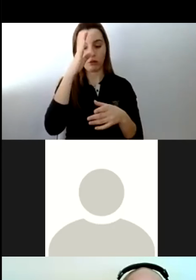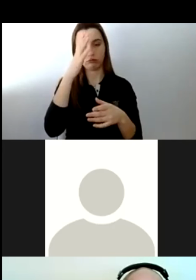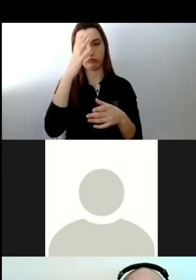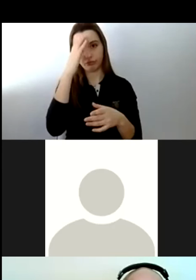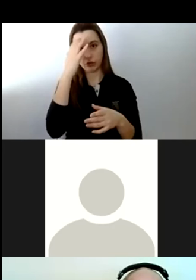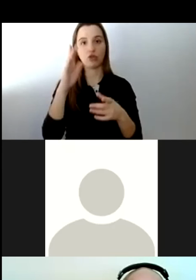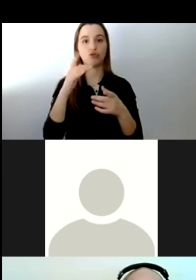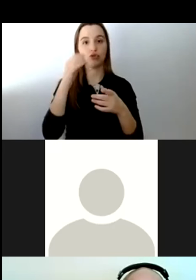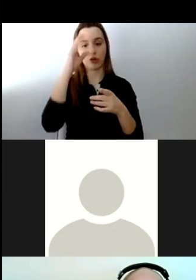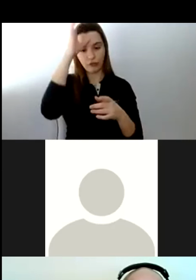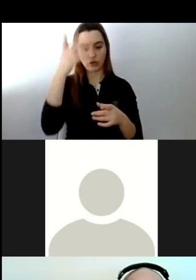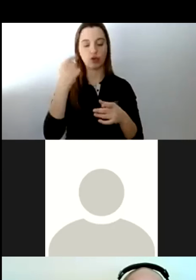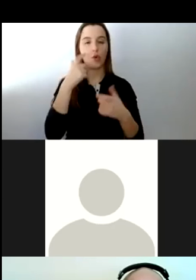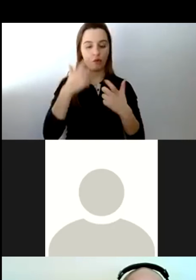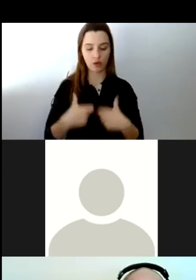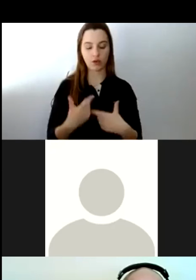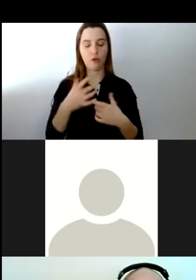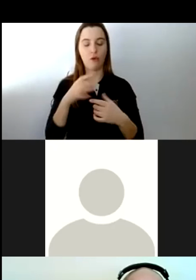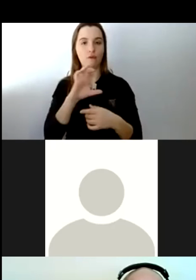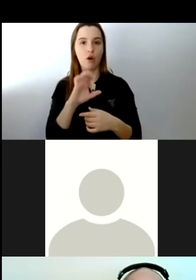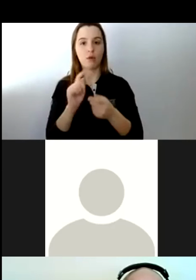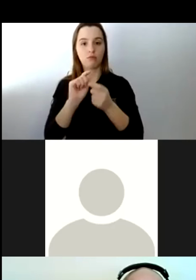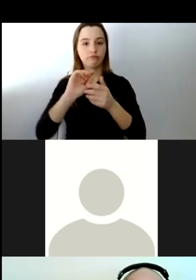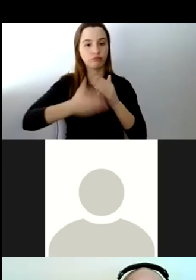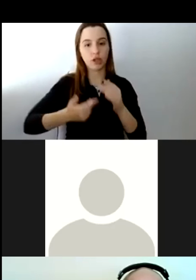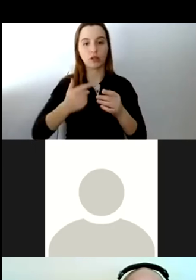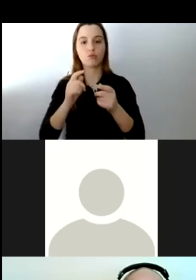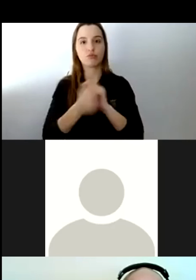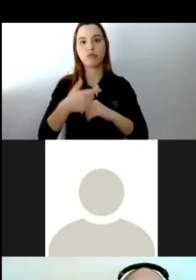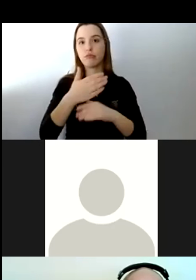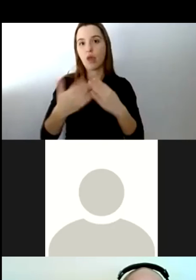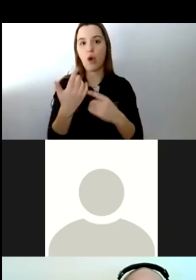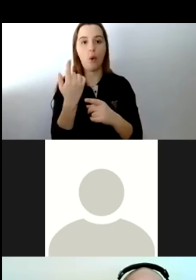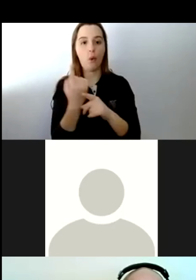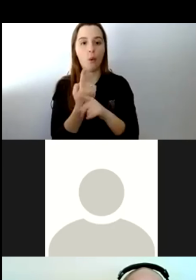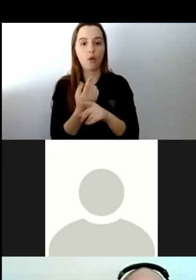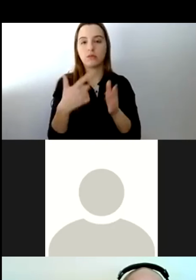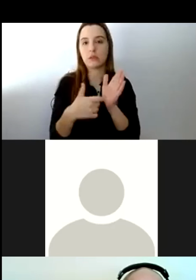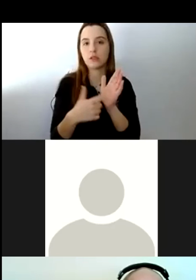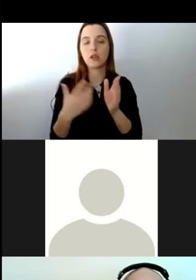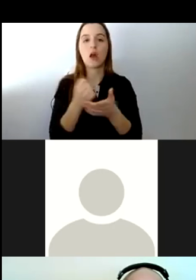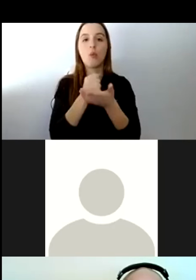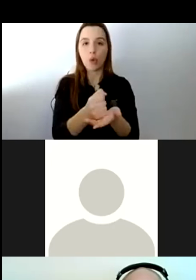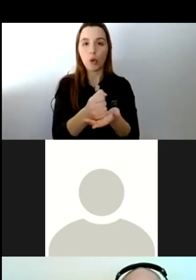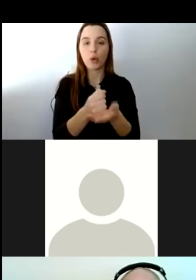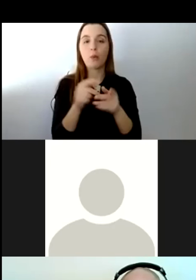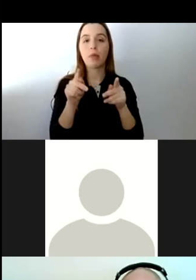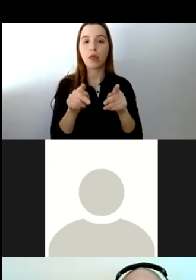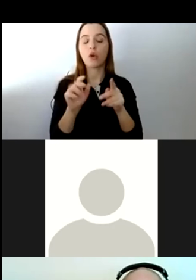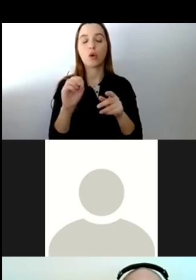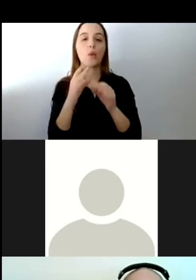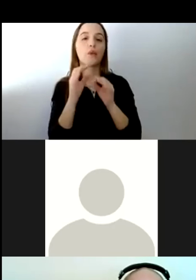intelectual, fisiológica ou anatómica, a criança ou jovem necessita de apoio pedagógico ou